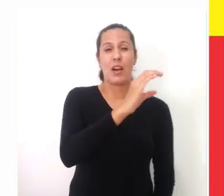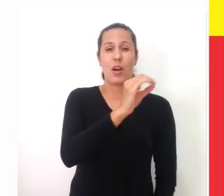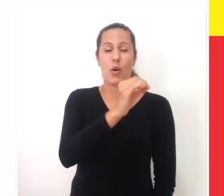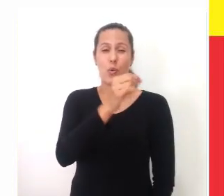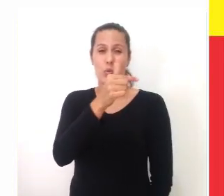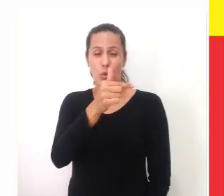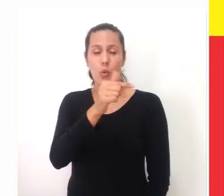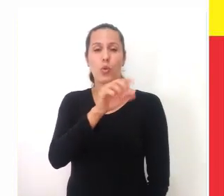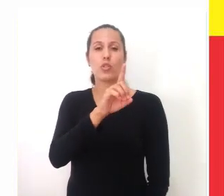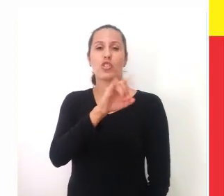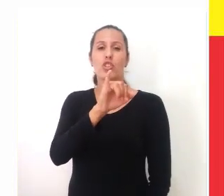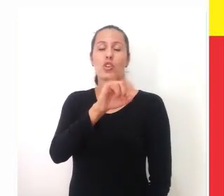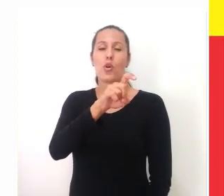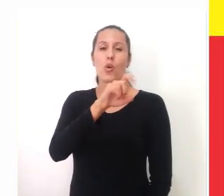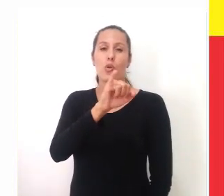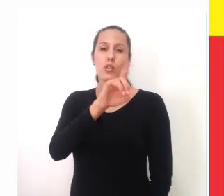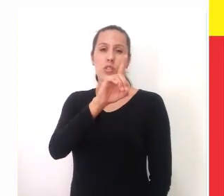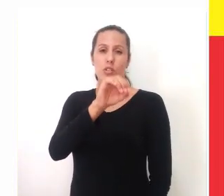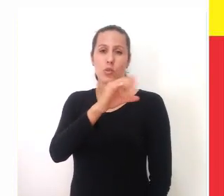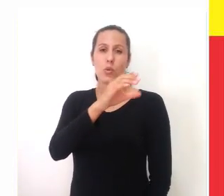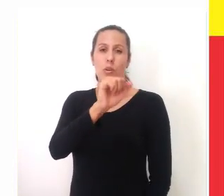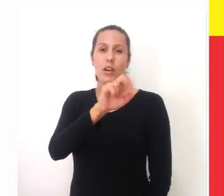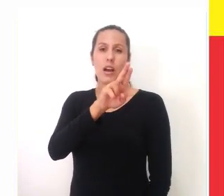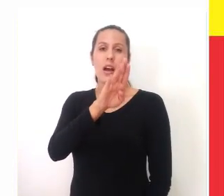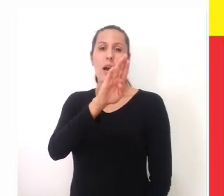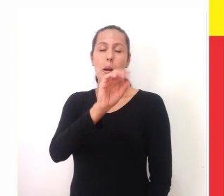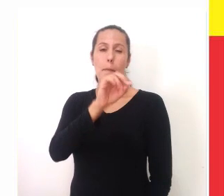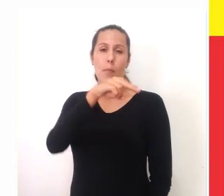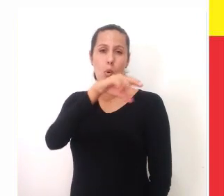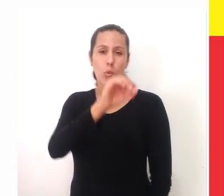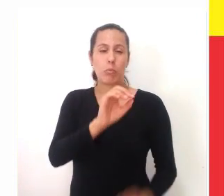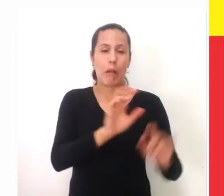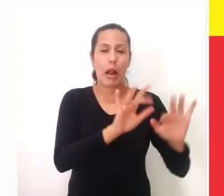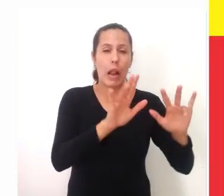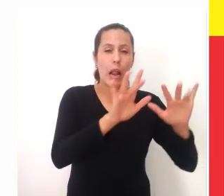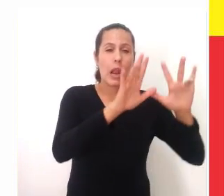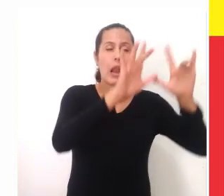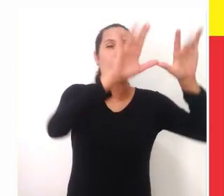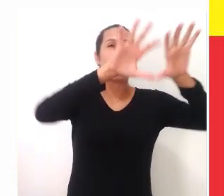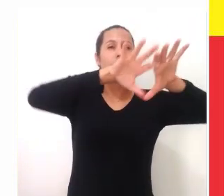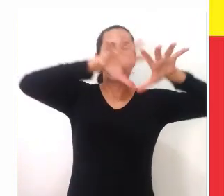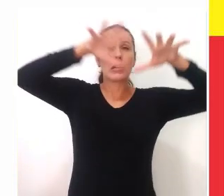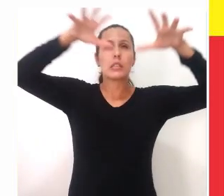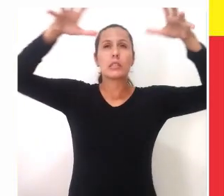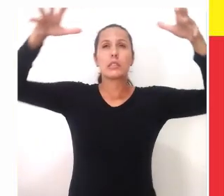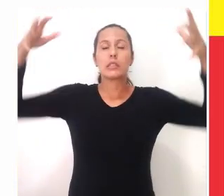queima para o efeito estufa, ela libera gases, dióxido de carbono,